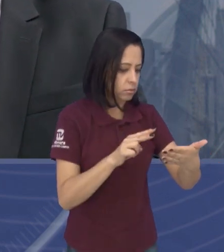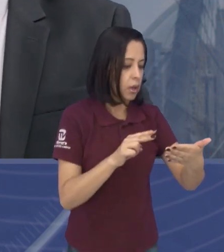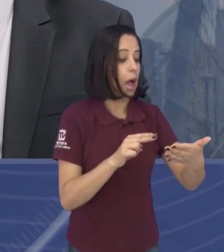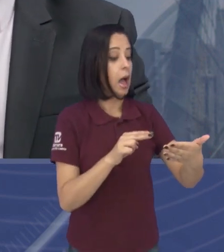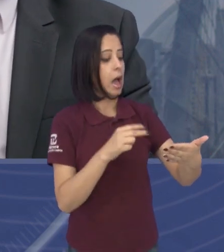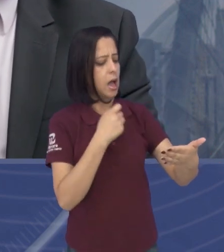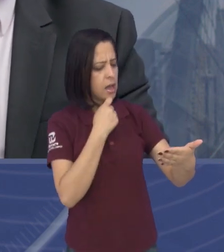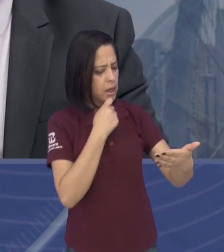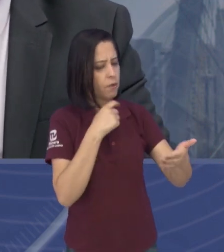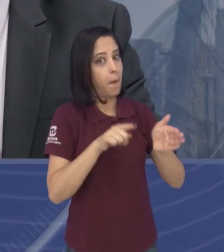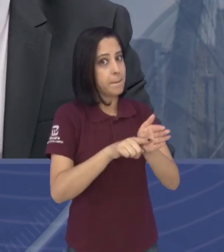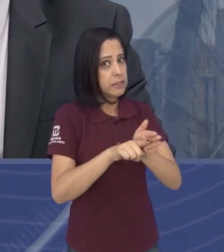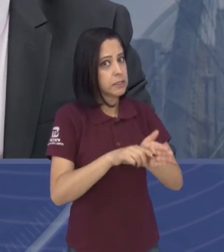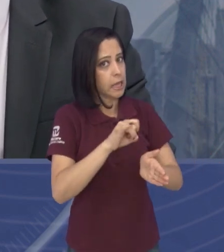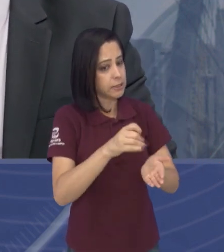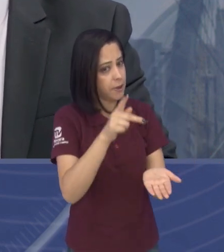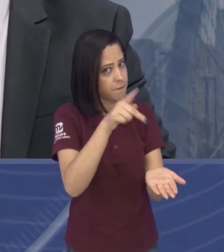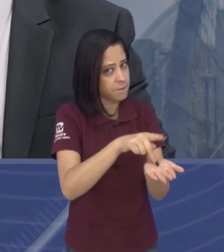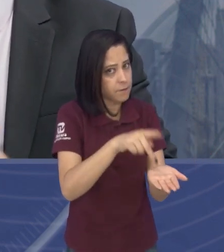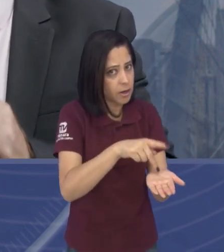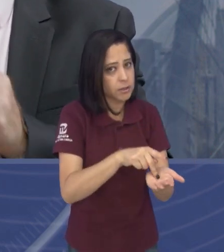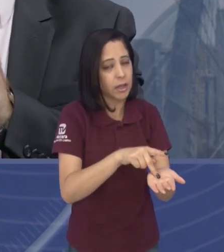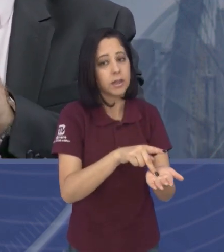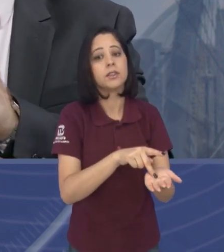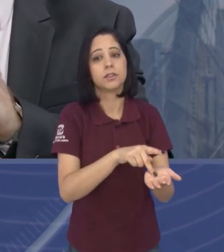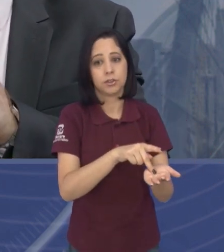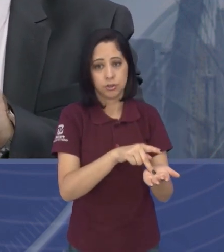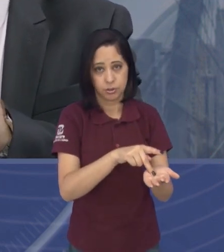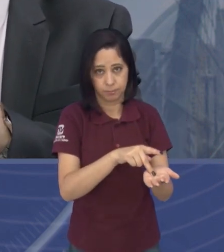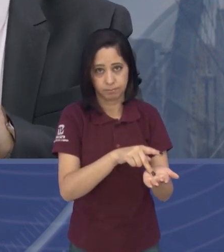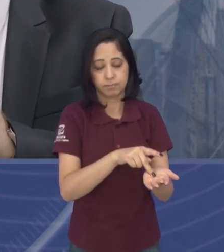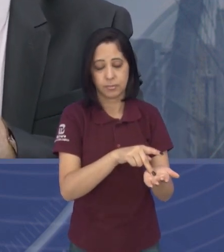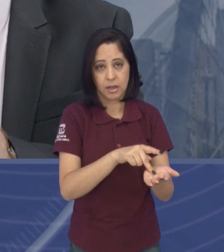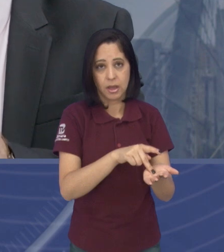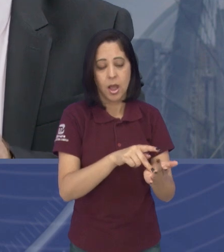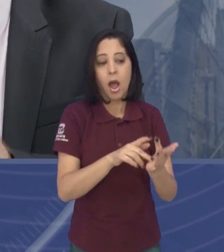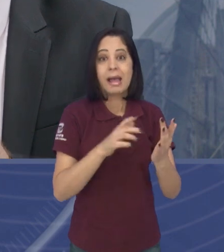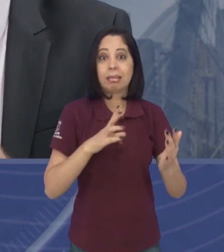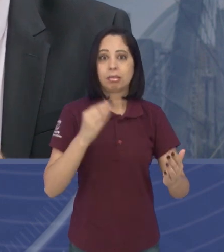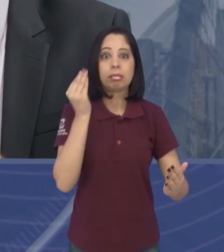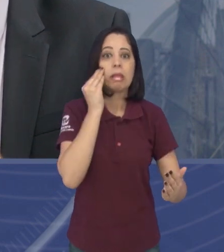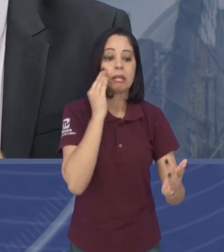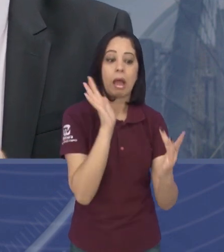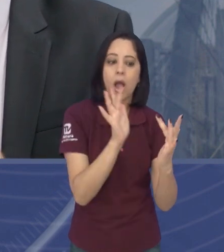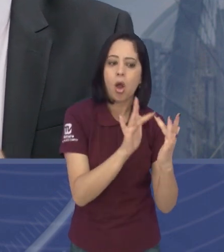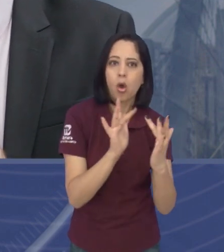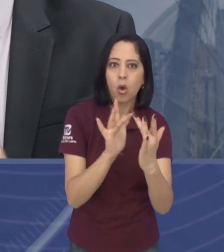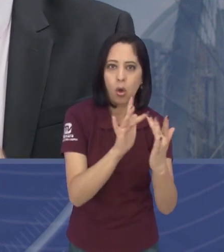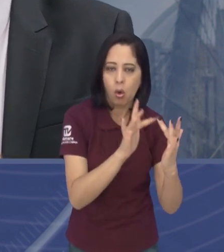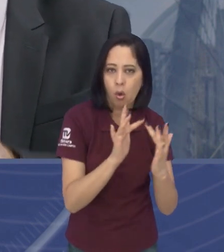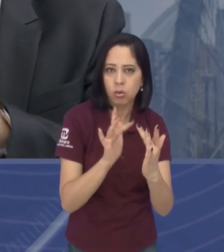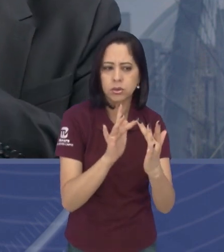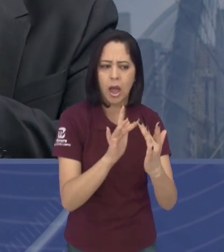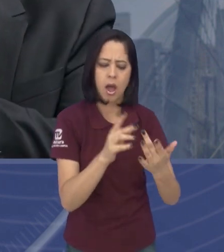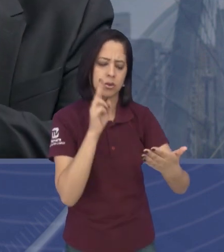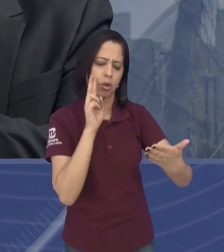real. Se algum órgão, por exemplo, entrou em contato, ela tem que tentar entrar em contato com o órgão ou entidade para verificar